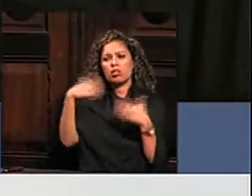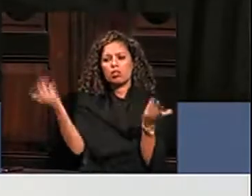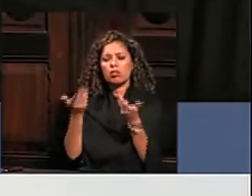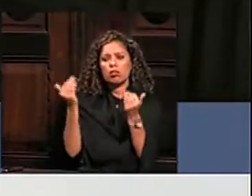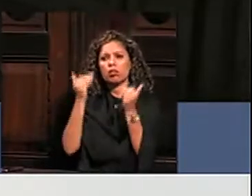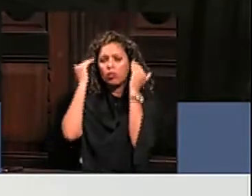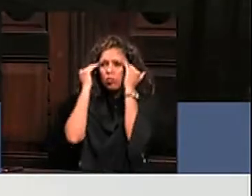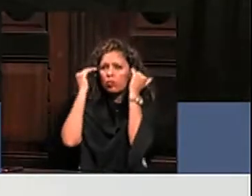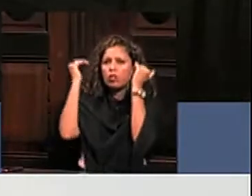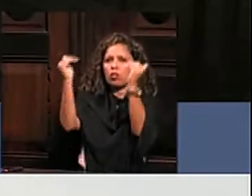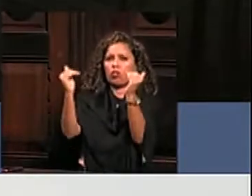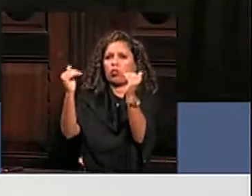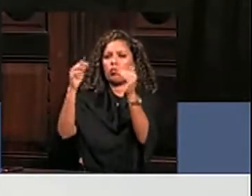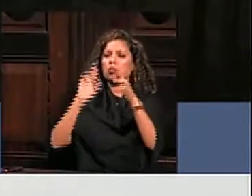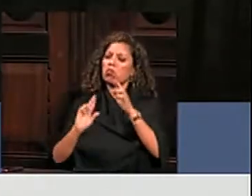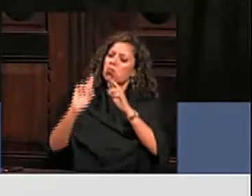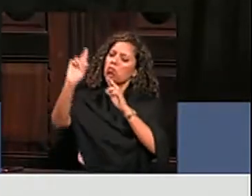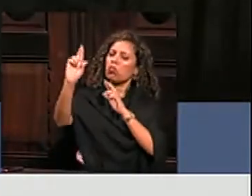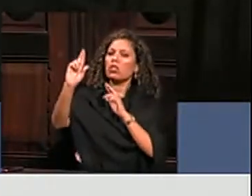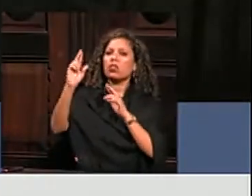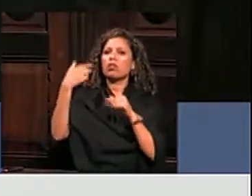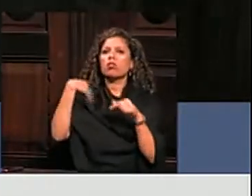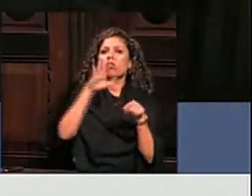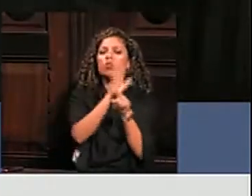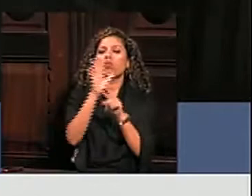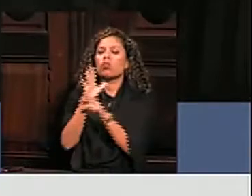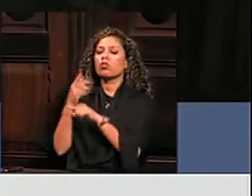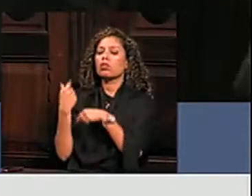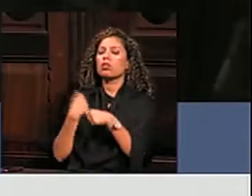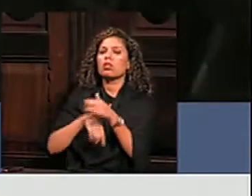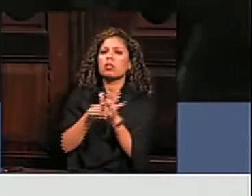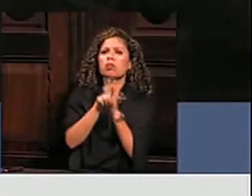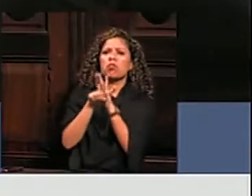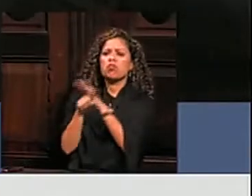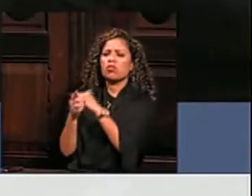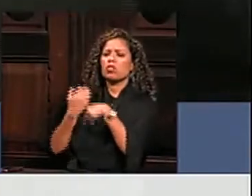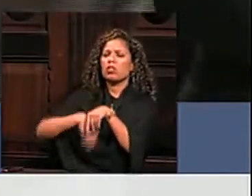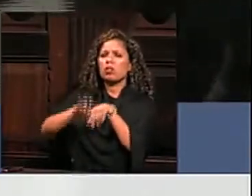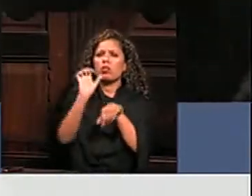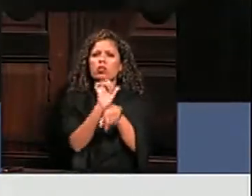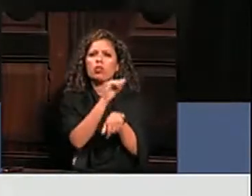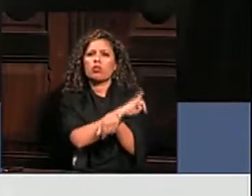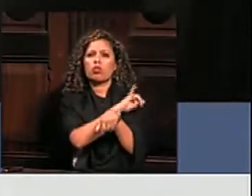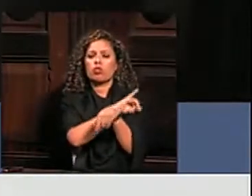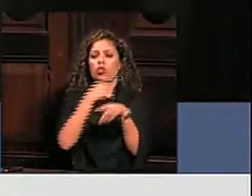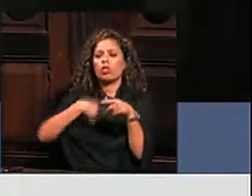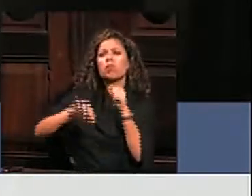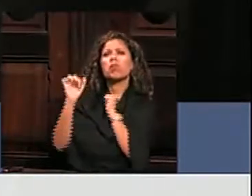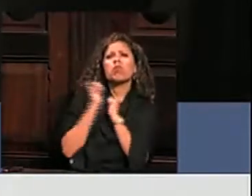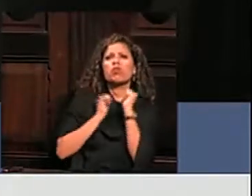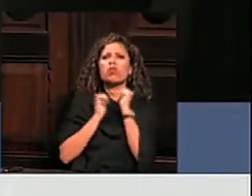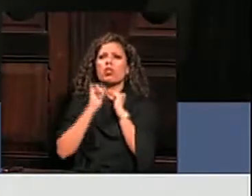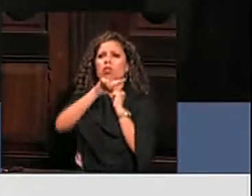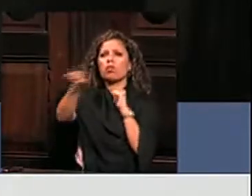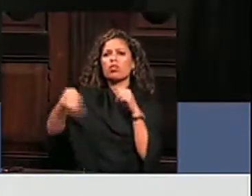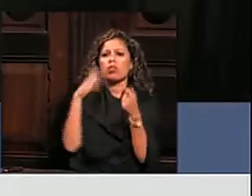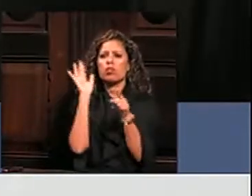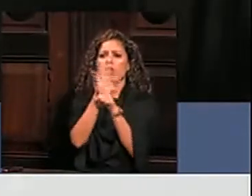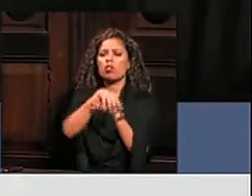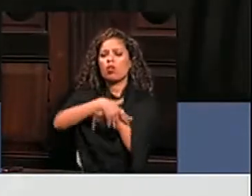grande de levá-lo adiante, e os nossos olhos e as nossas esperanças estão em vocês. O povo